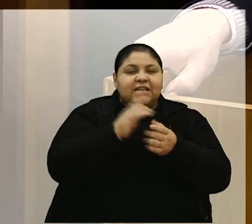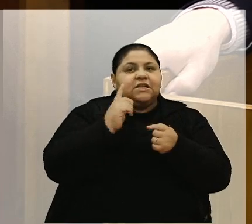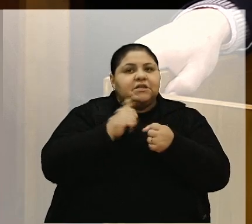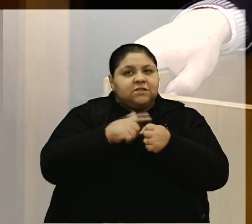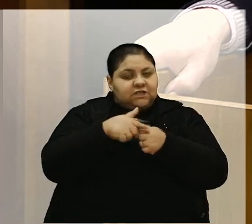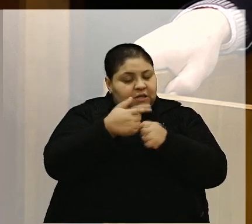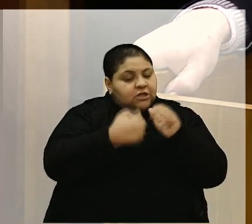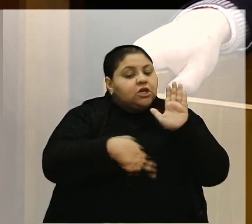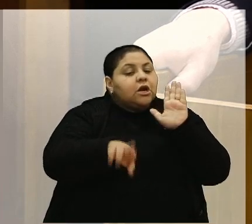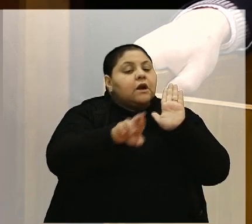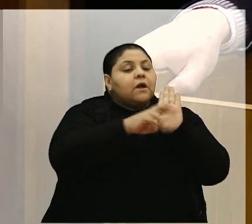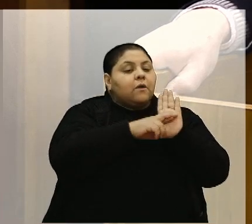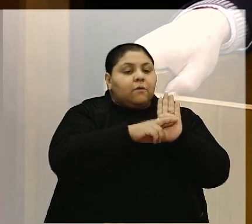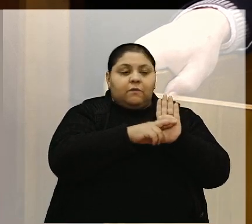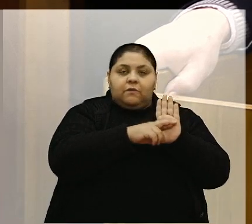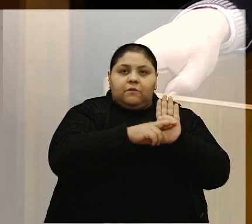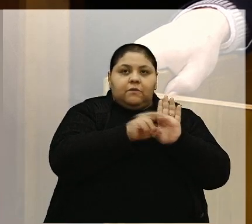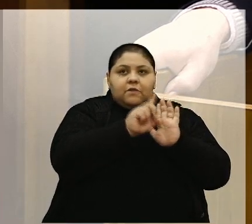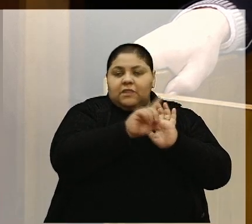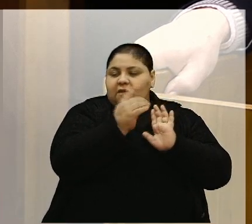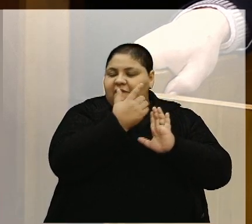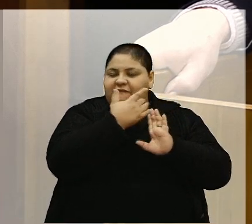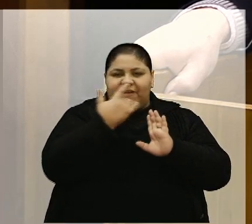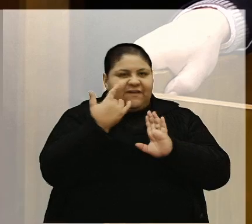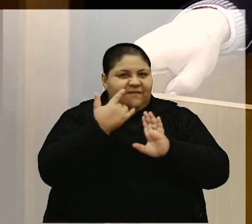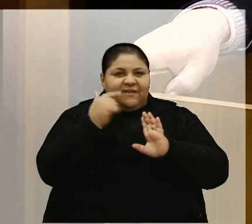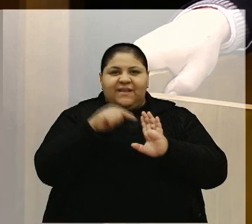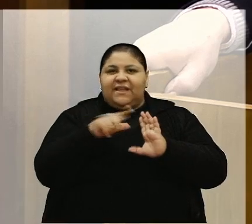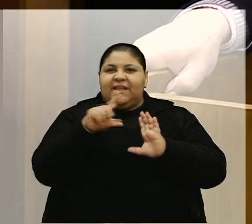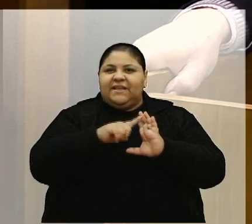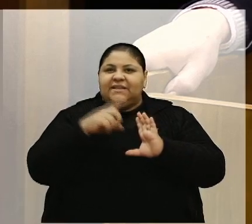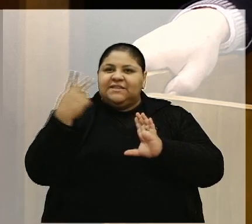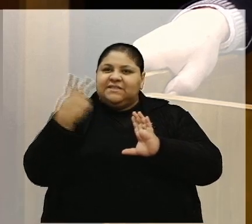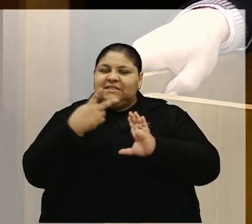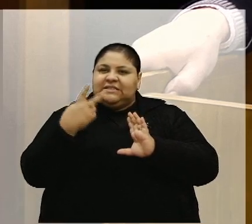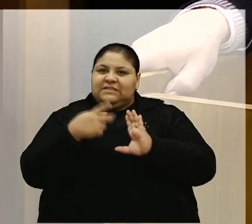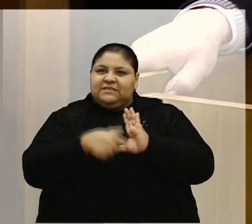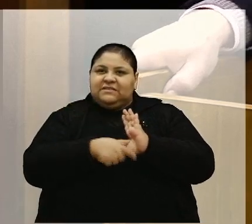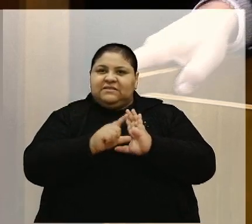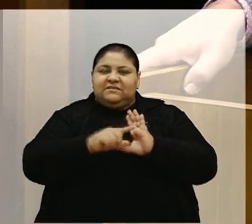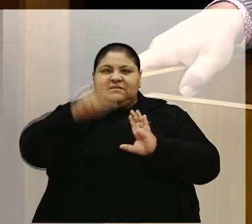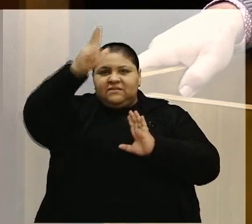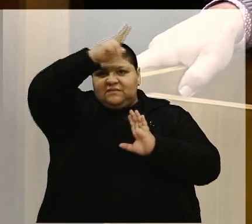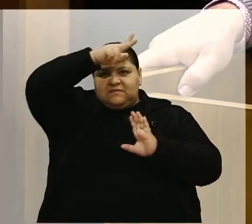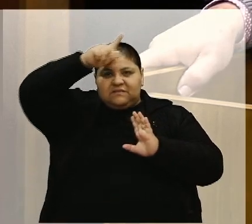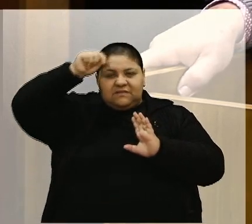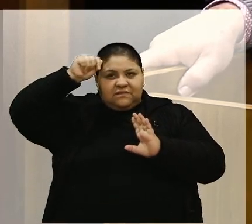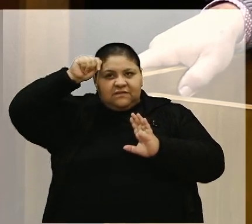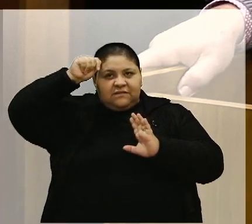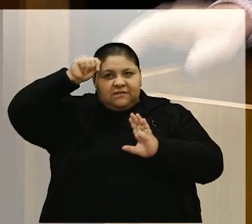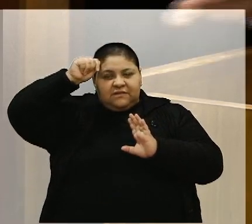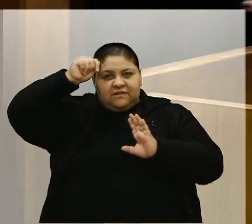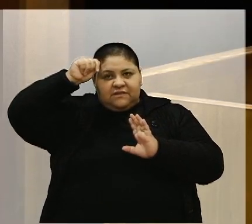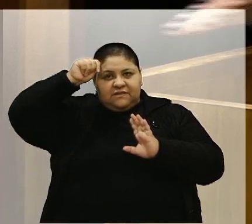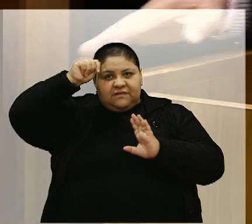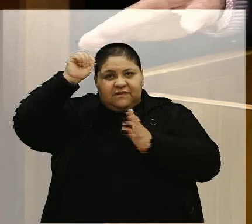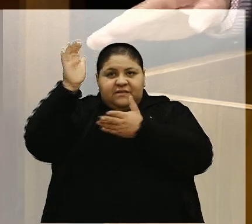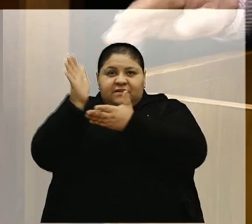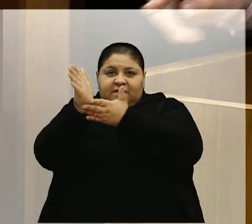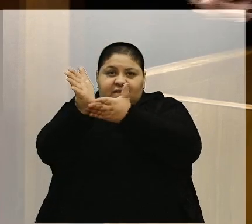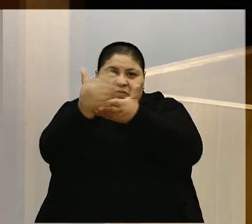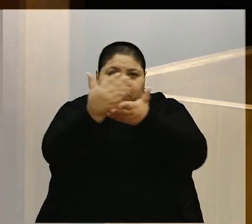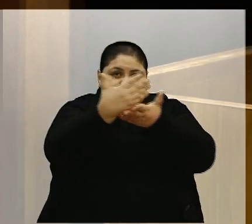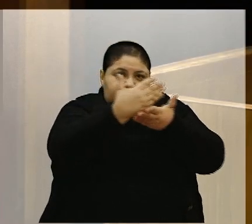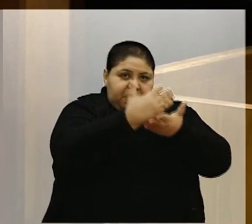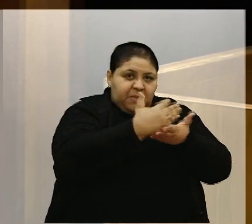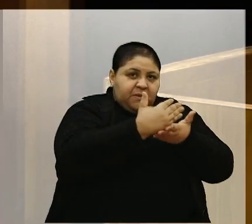erguer. Não é fácil. Aqui tem 2 pré-candidatos a prefeito, Scalco e Felipe. A arrecadação caindo e